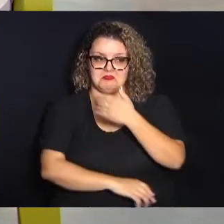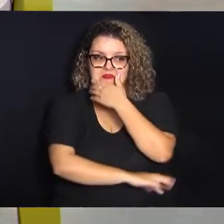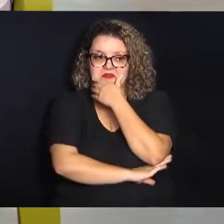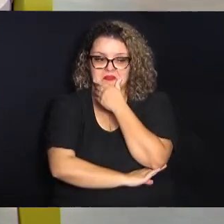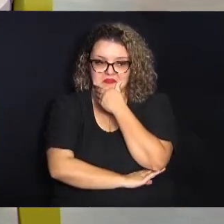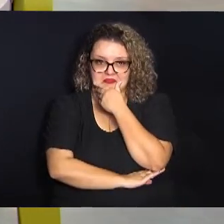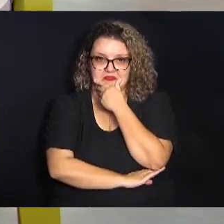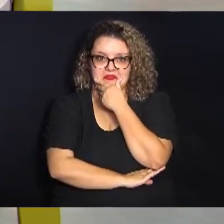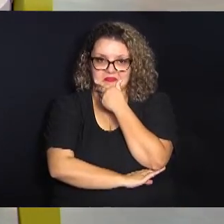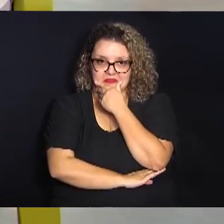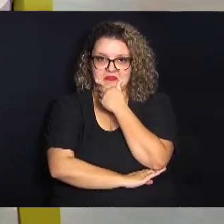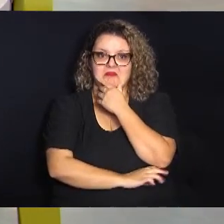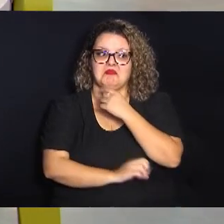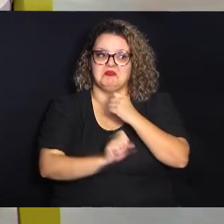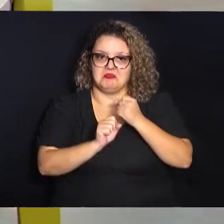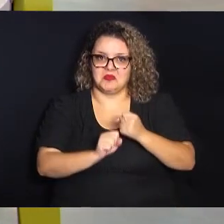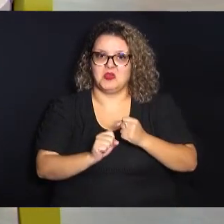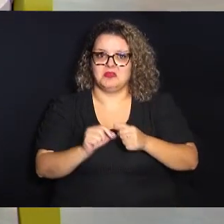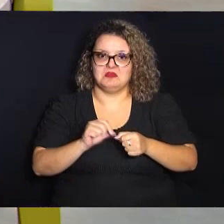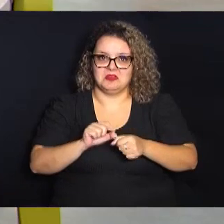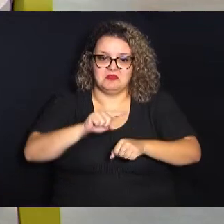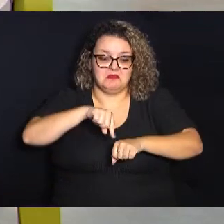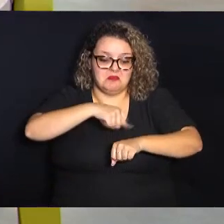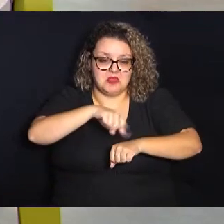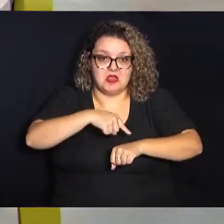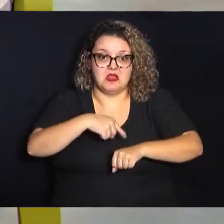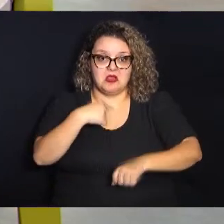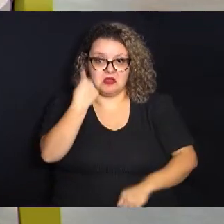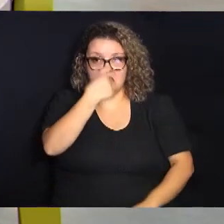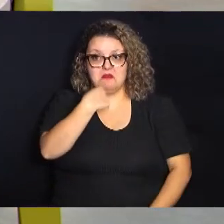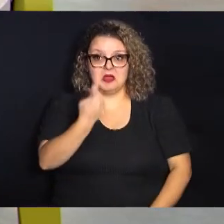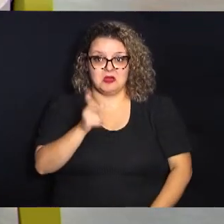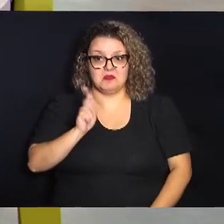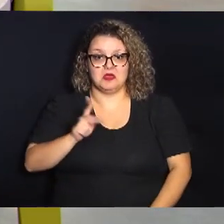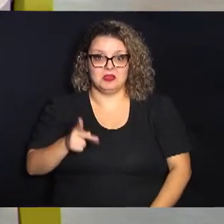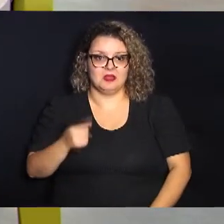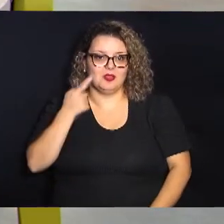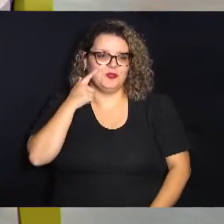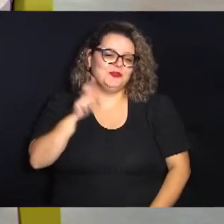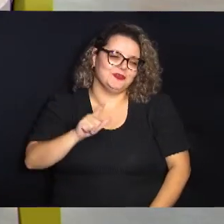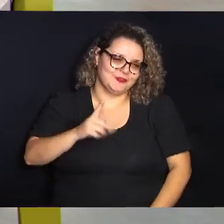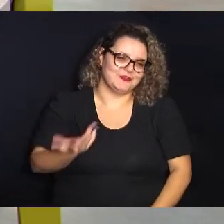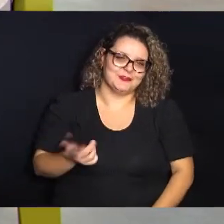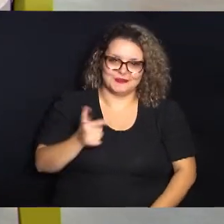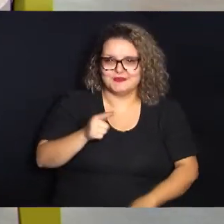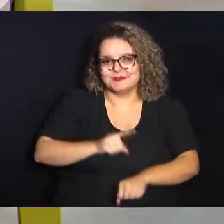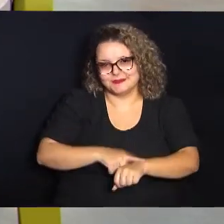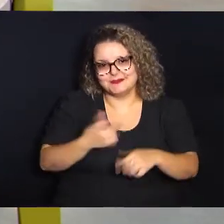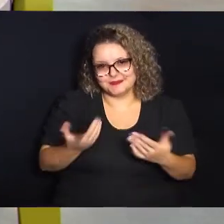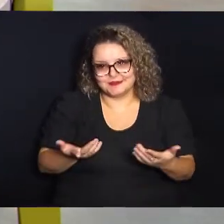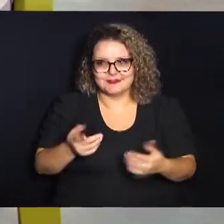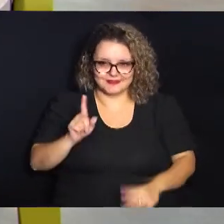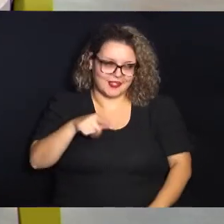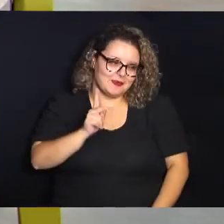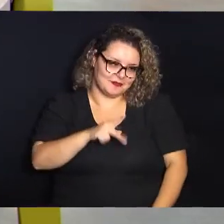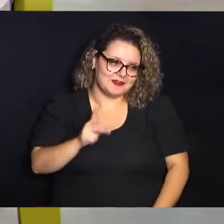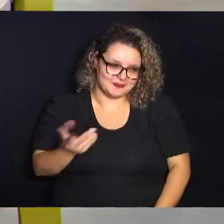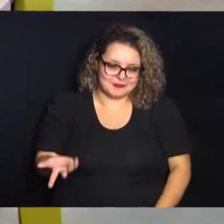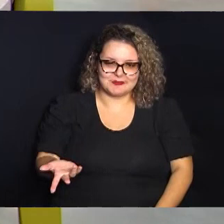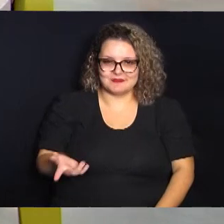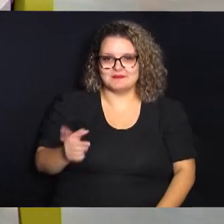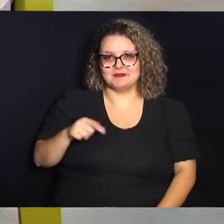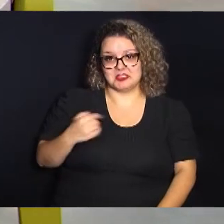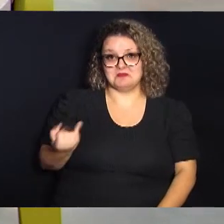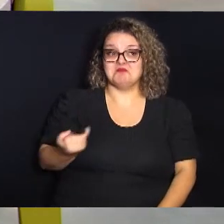olha, dá para fazer 1 hora de programa com o professor, claro que a gente não tem tempo para isso, né, professor?